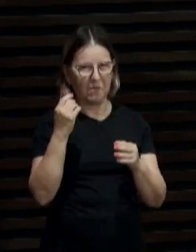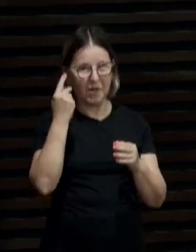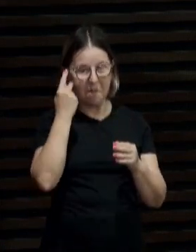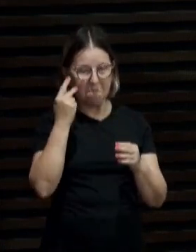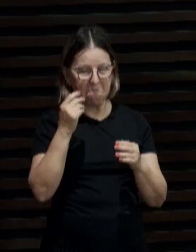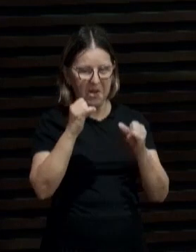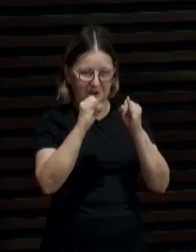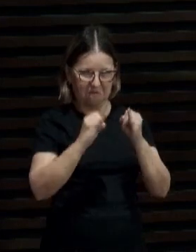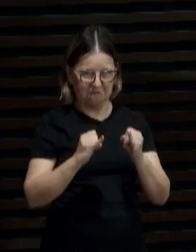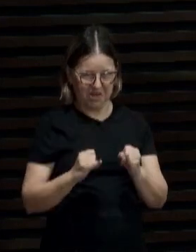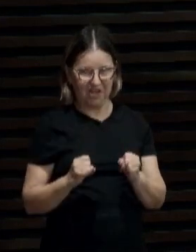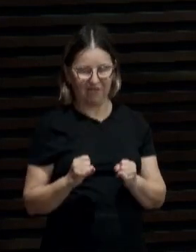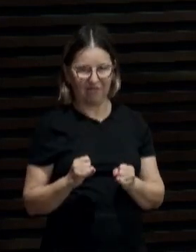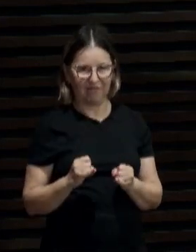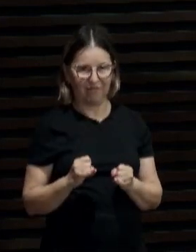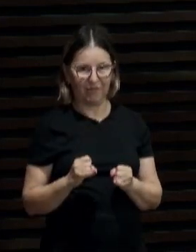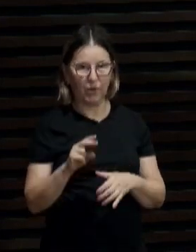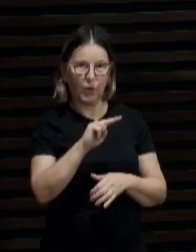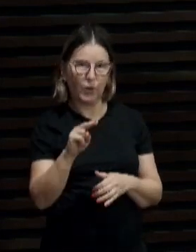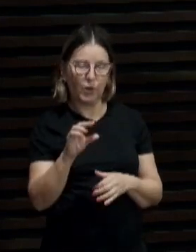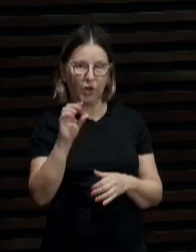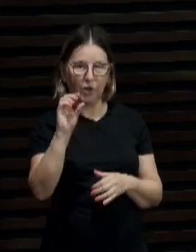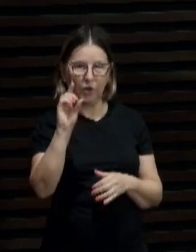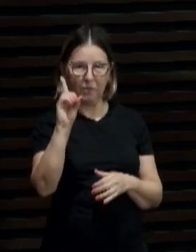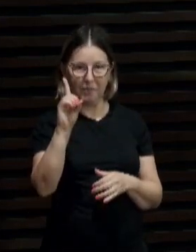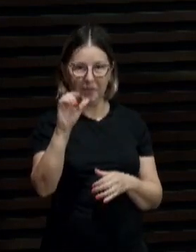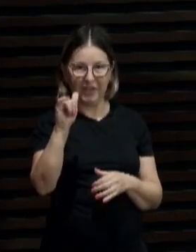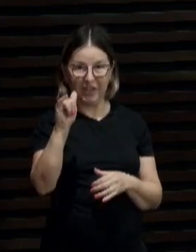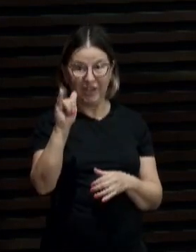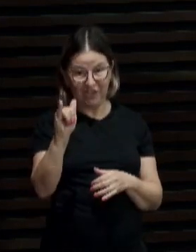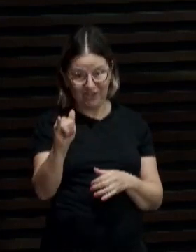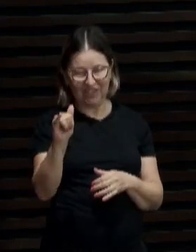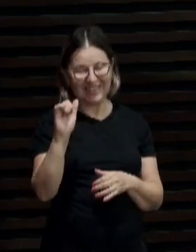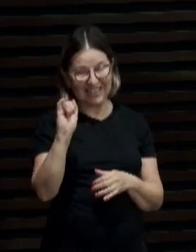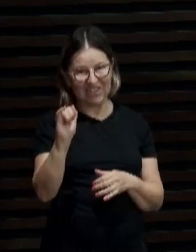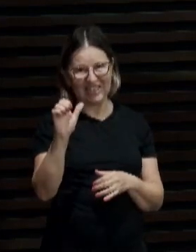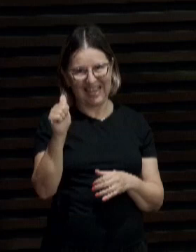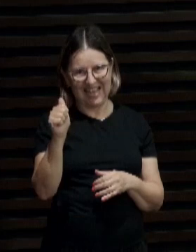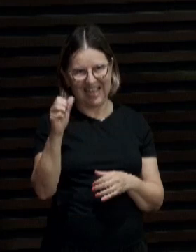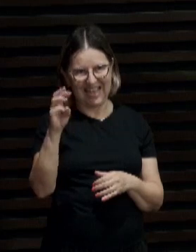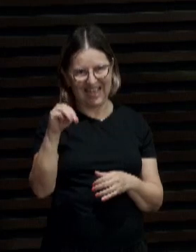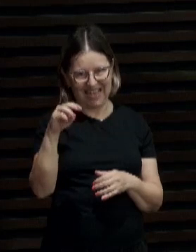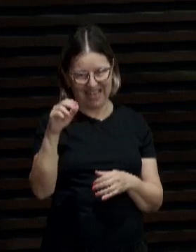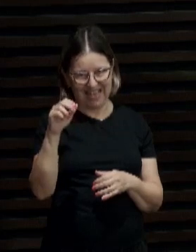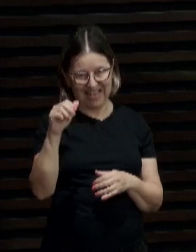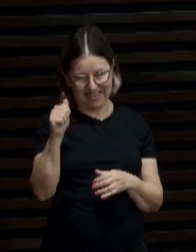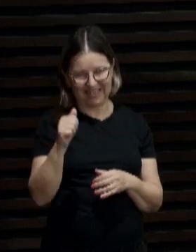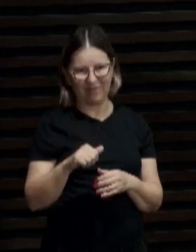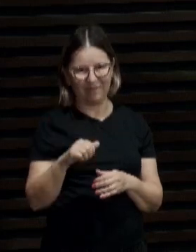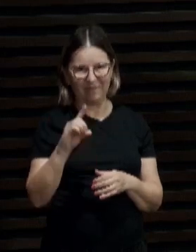gente fala deusa com D minúsculo, né? Mas era uma deusa que era cultuada nessa cidade, e a cidade toda